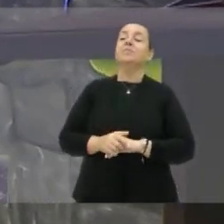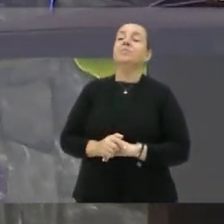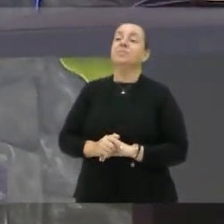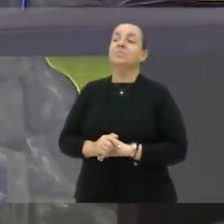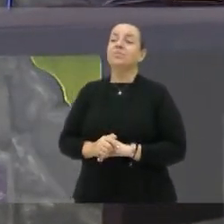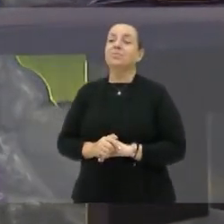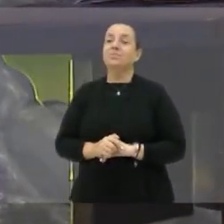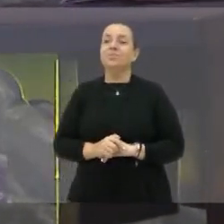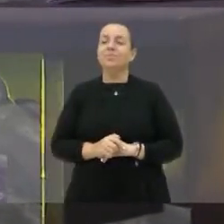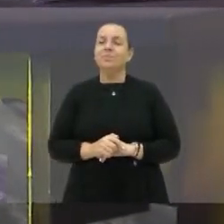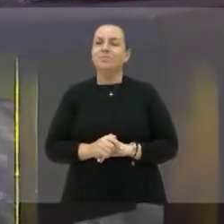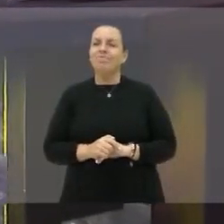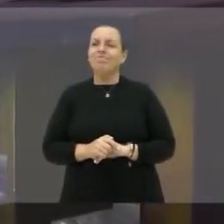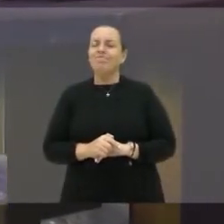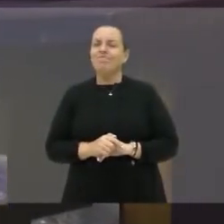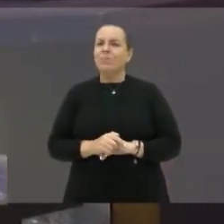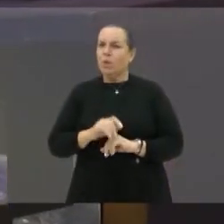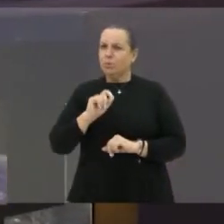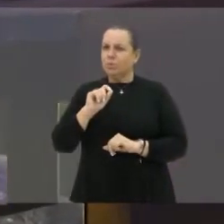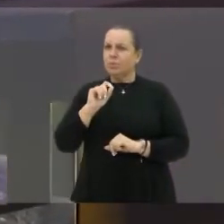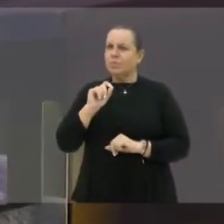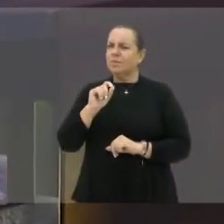ser encontrada por esse amor.